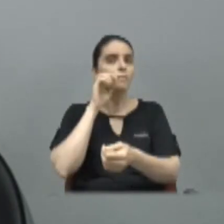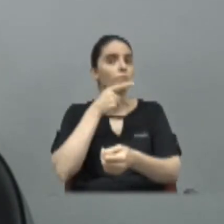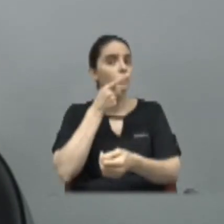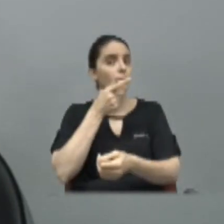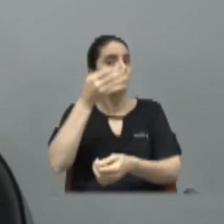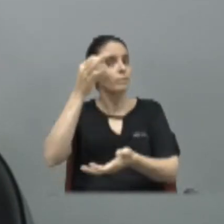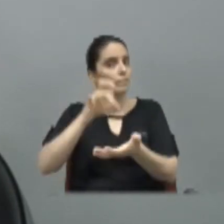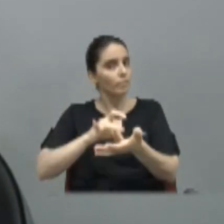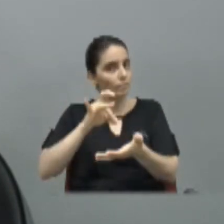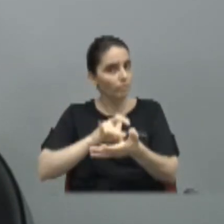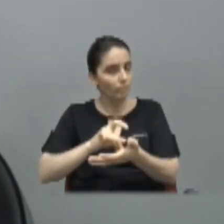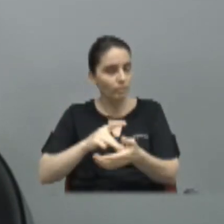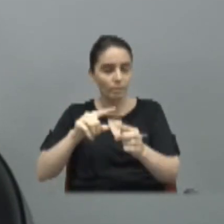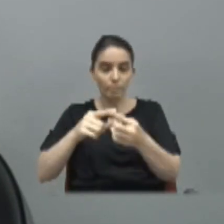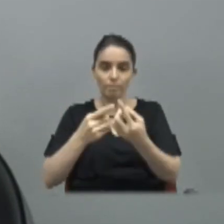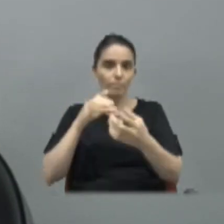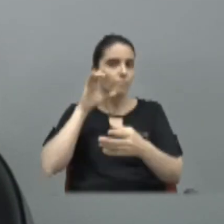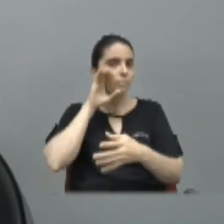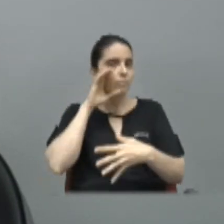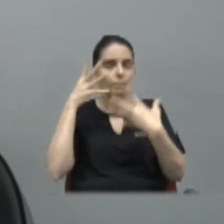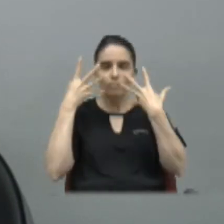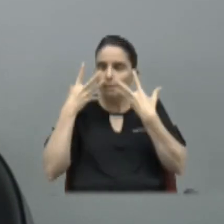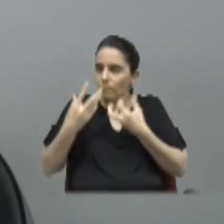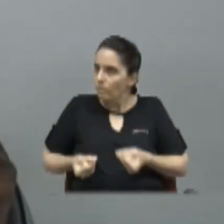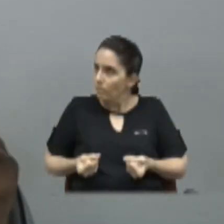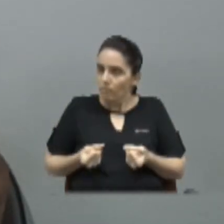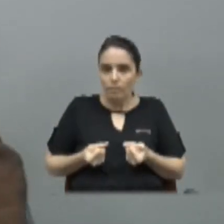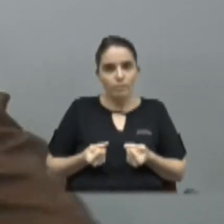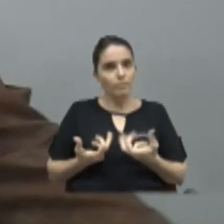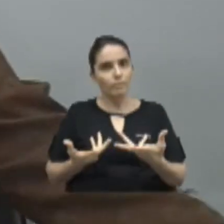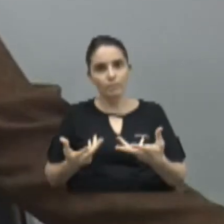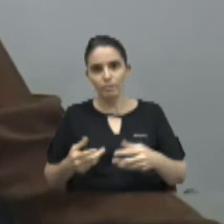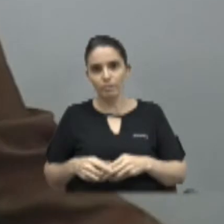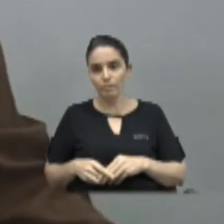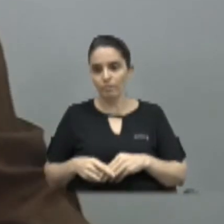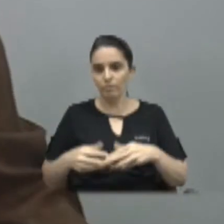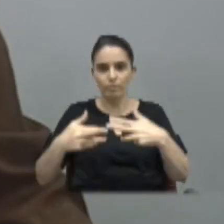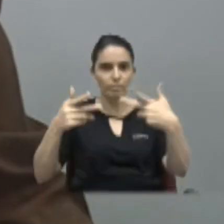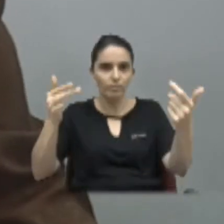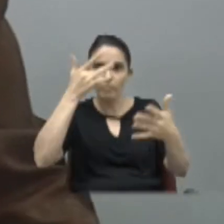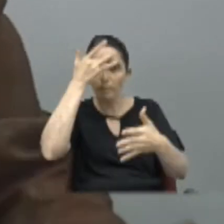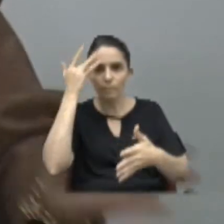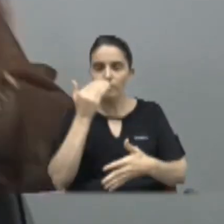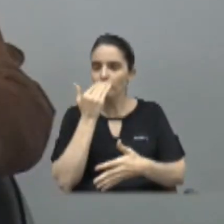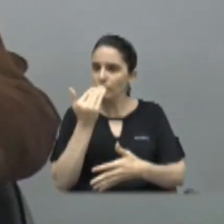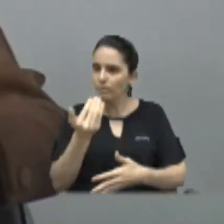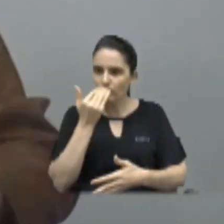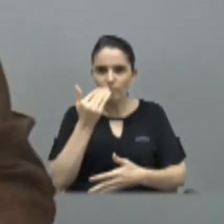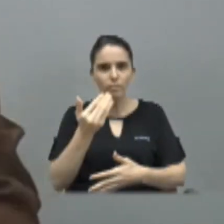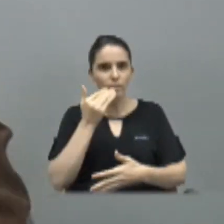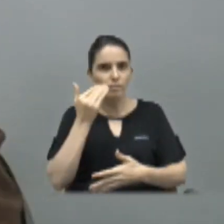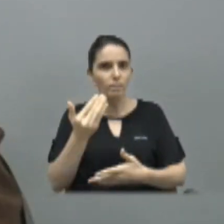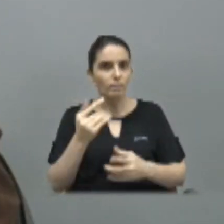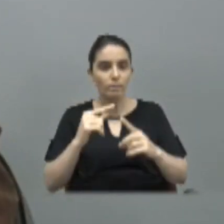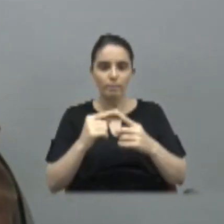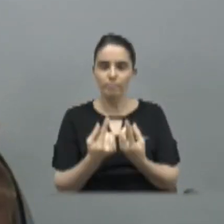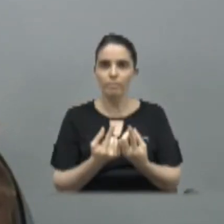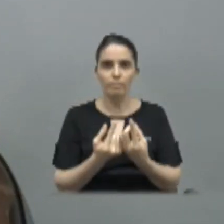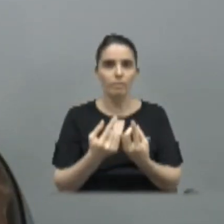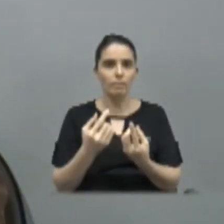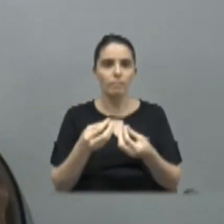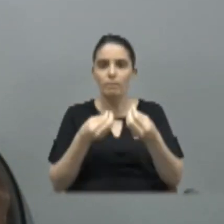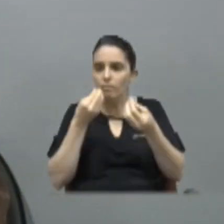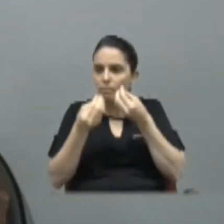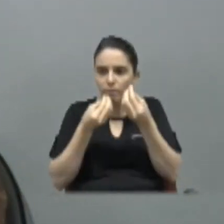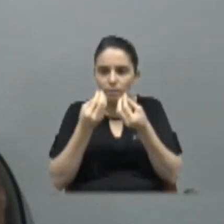não aguento. Eu não aguento quando eu chego no gabinete e aquilo, a minha mesa está forrada de gente pedindo as coisas e a gente, Lu, não sabe o que fazer. O